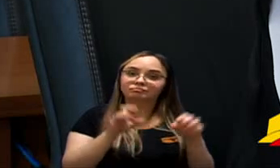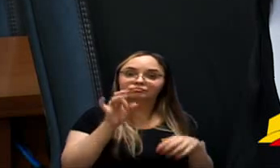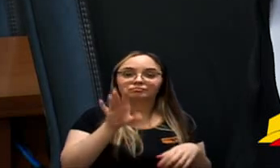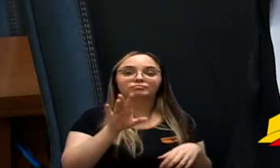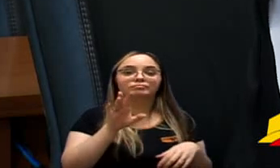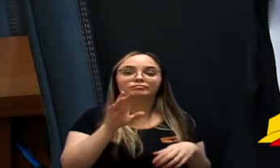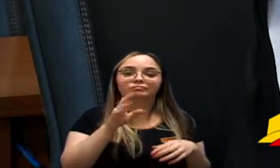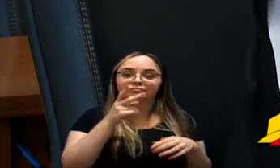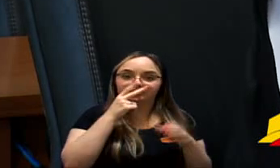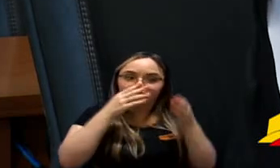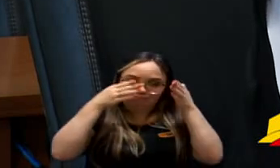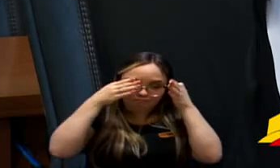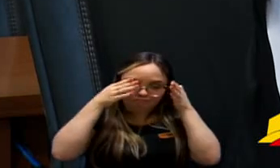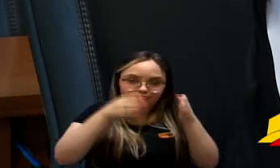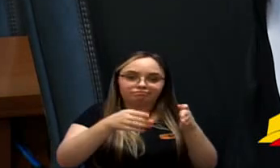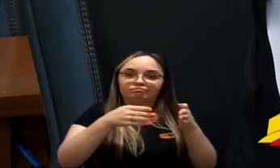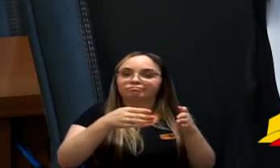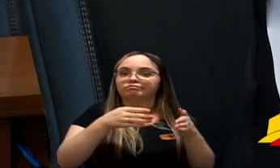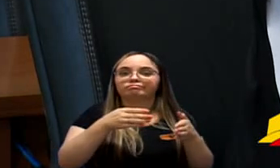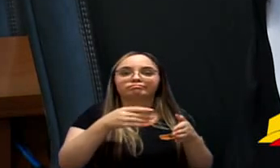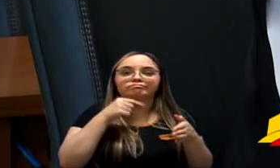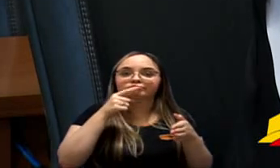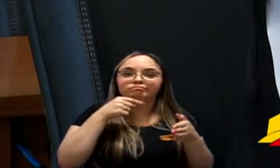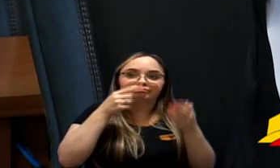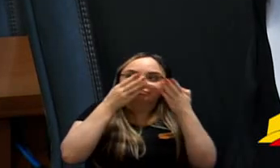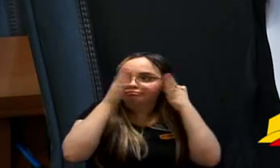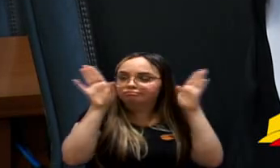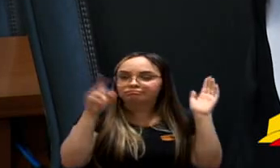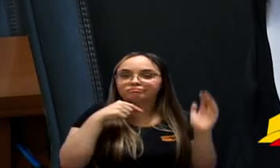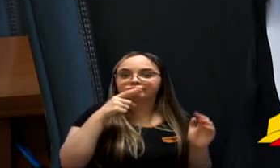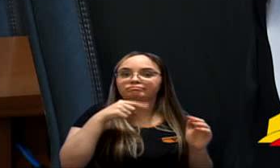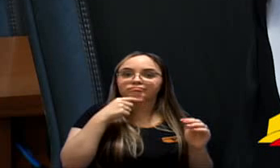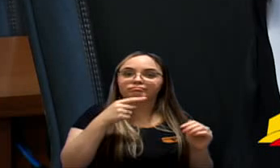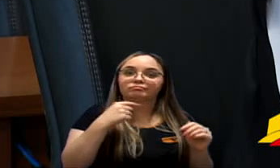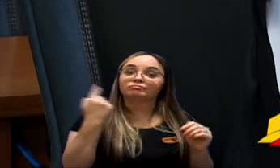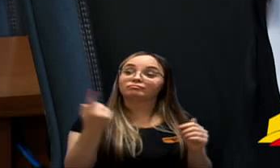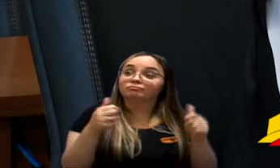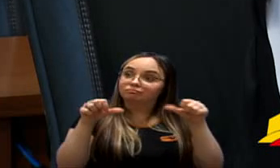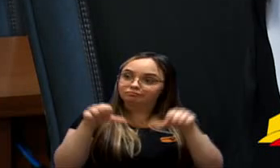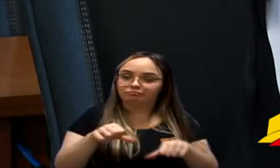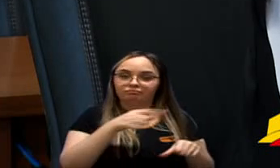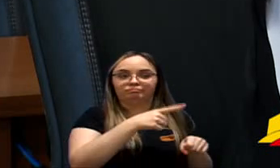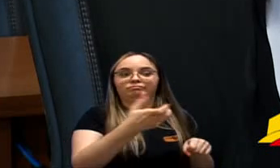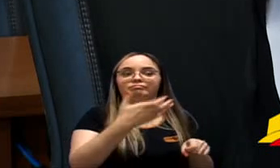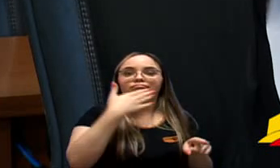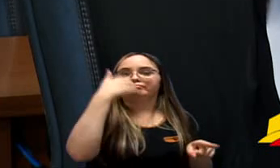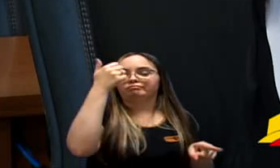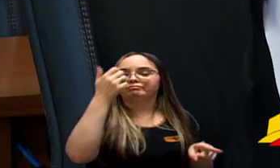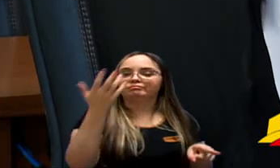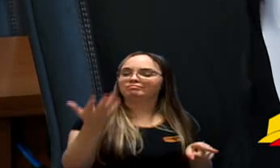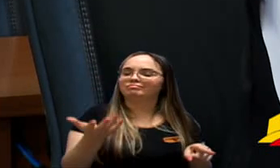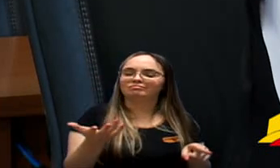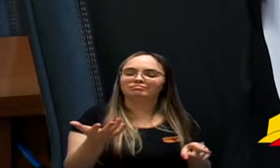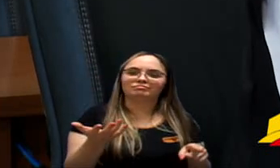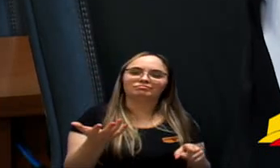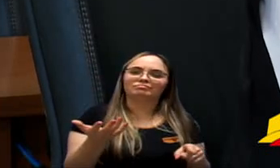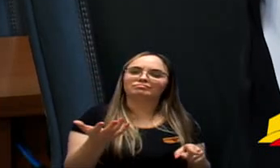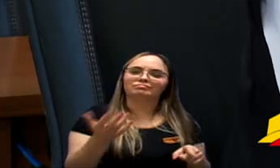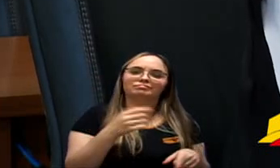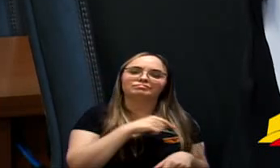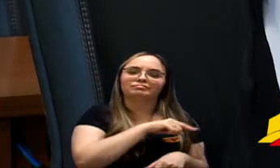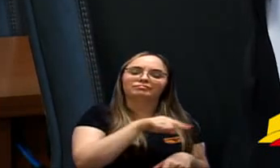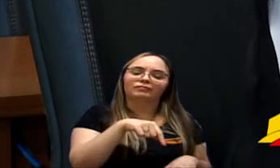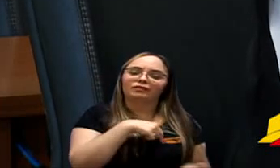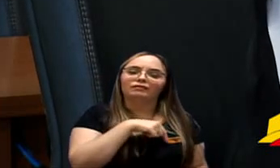ver. É aquele velho problema. Quanto pior, melhor para eles. Porque é sempre assim. Ele não tem... Eu